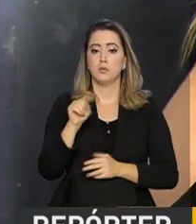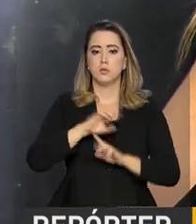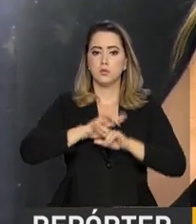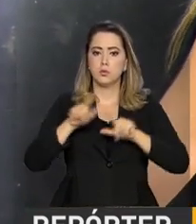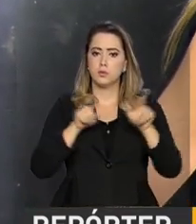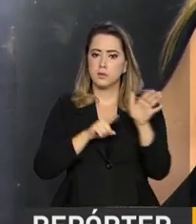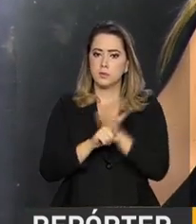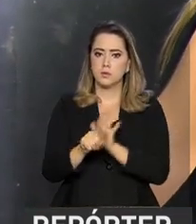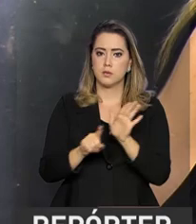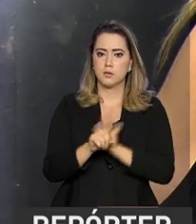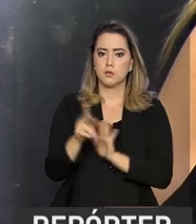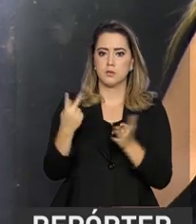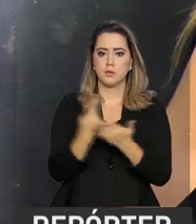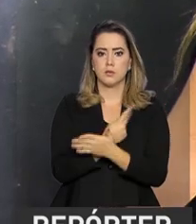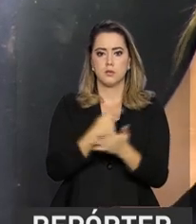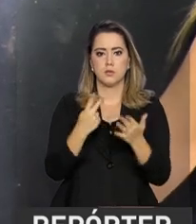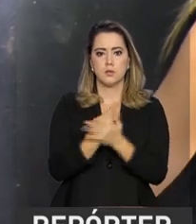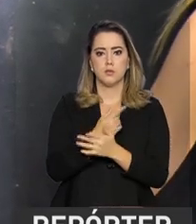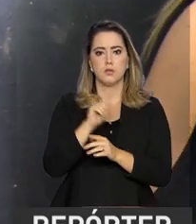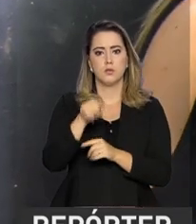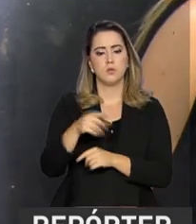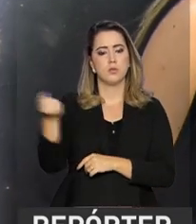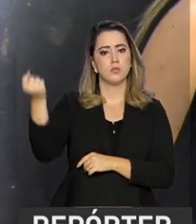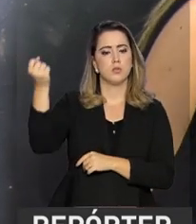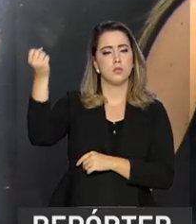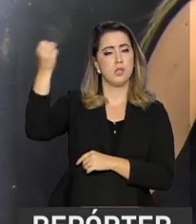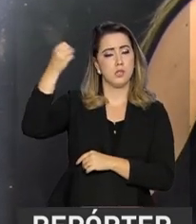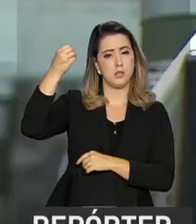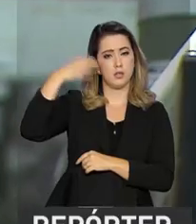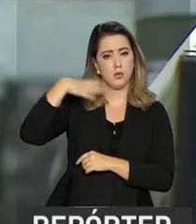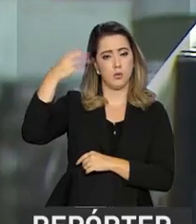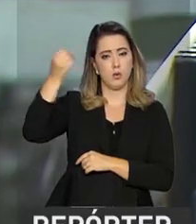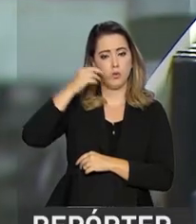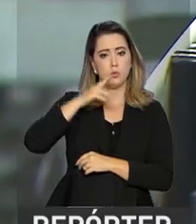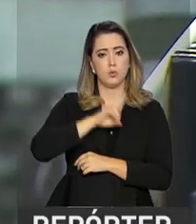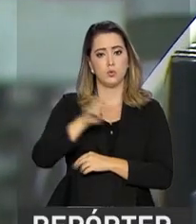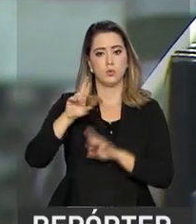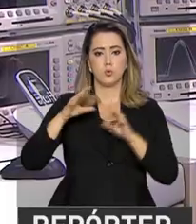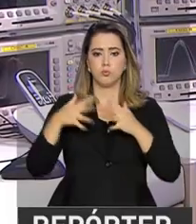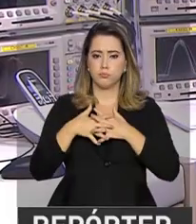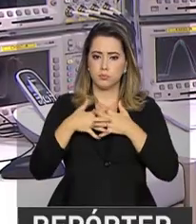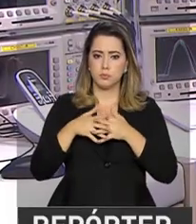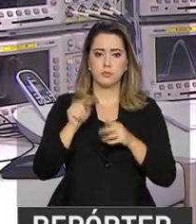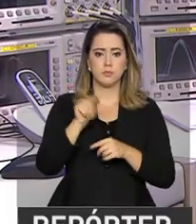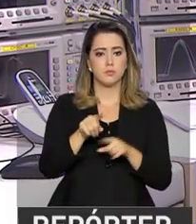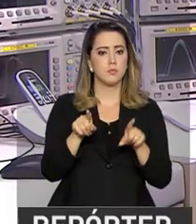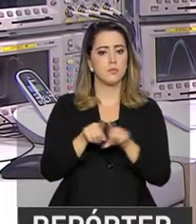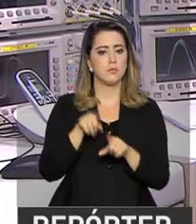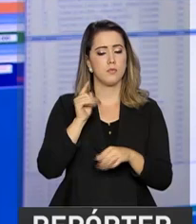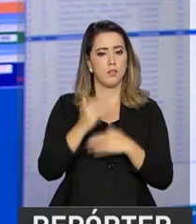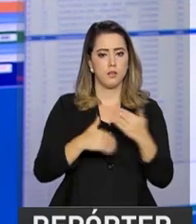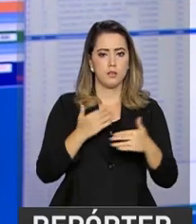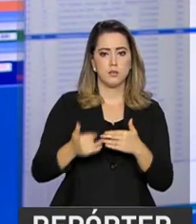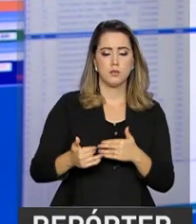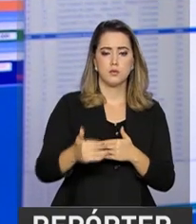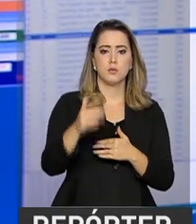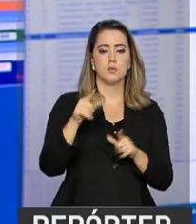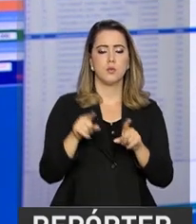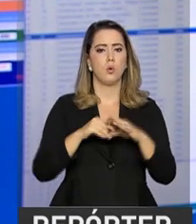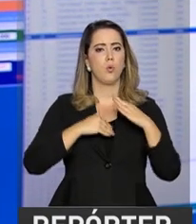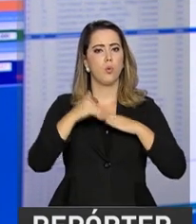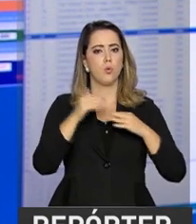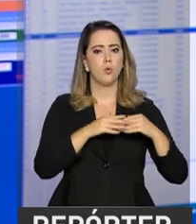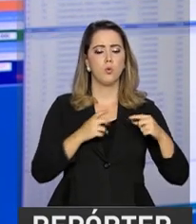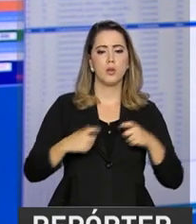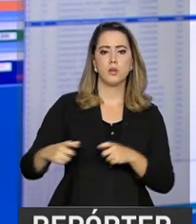muitas pesquisas foram feitas usando a tal luz de nome complicado. E não é só isso. As aplicações do processo servem para